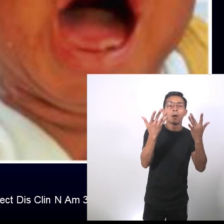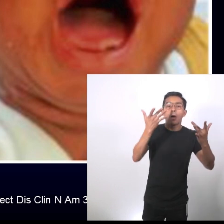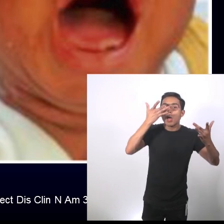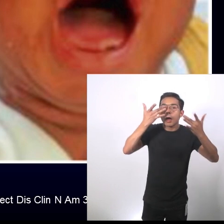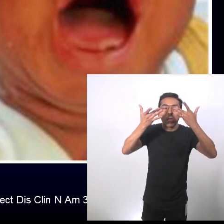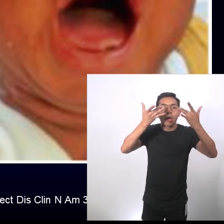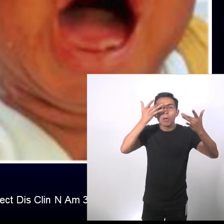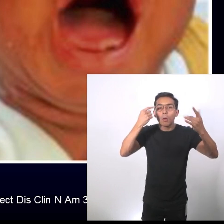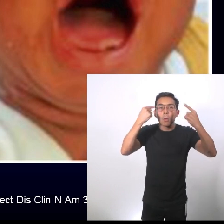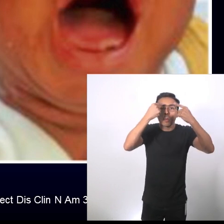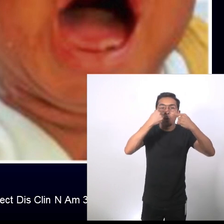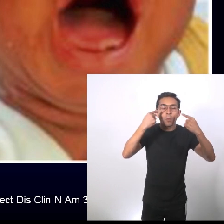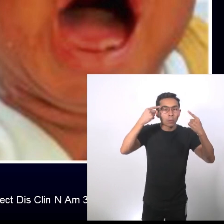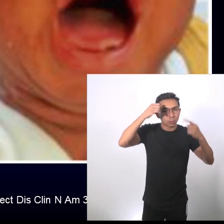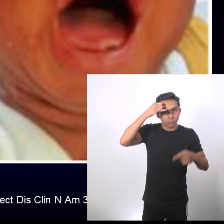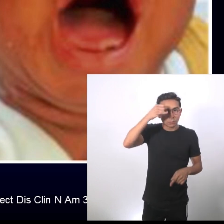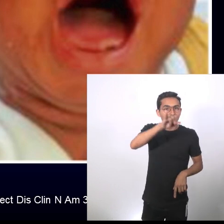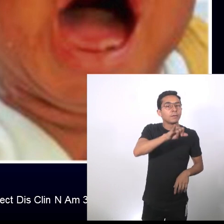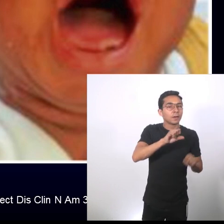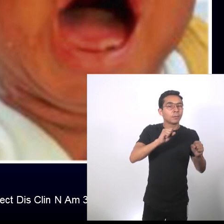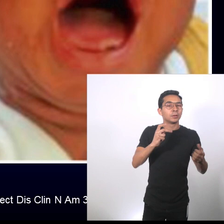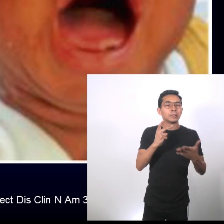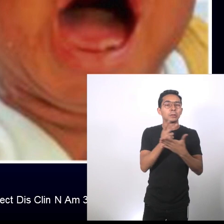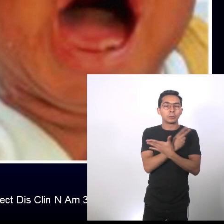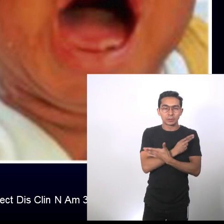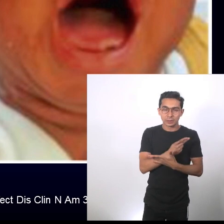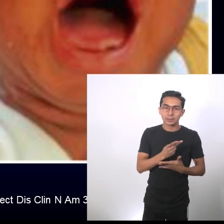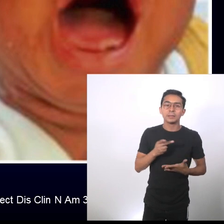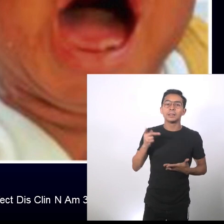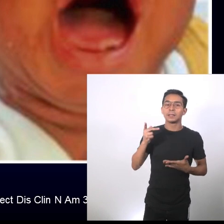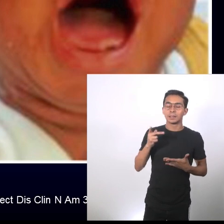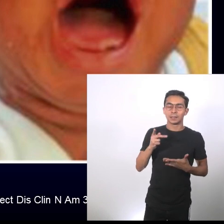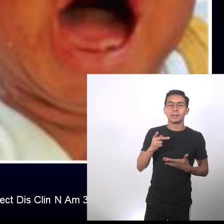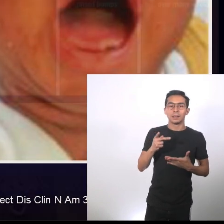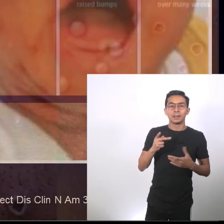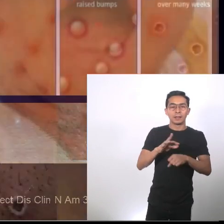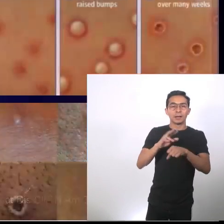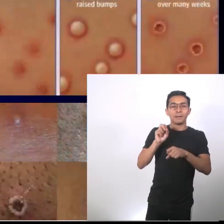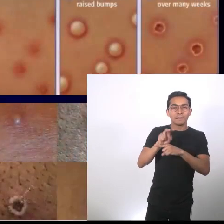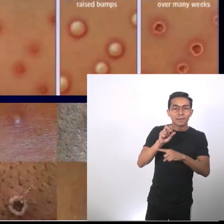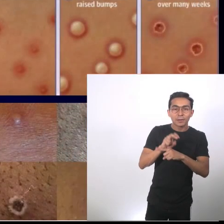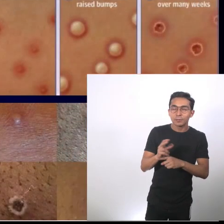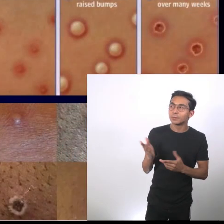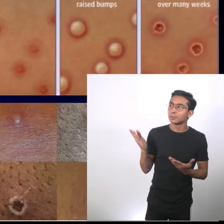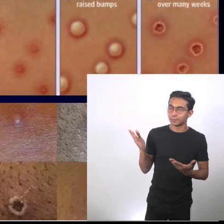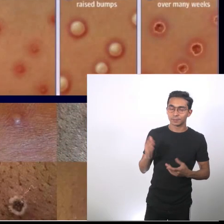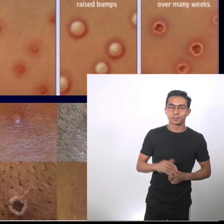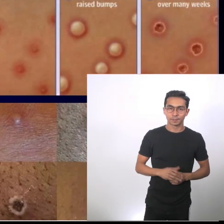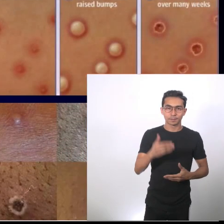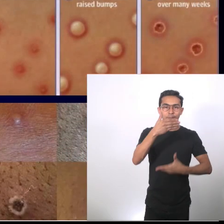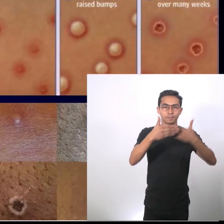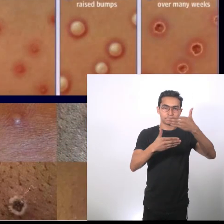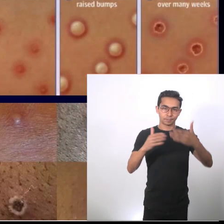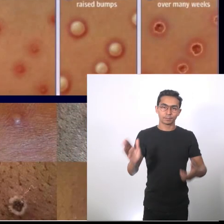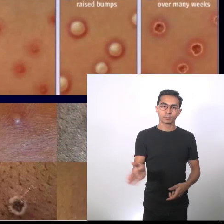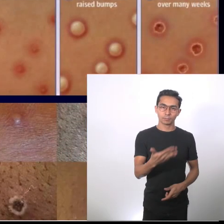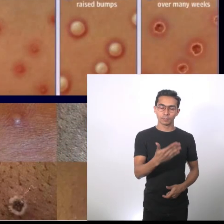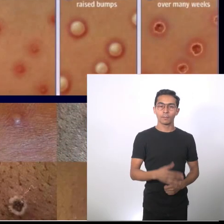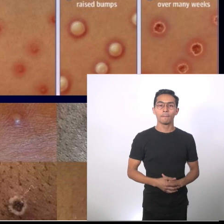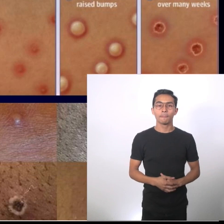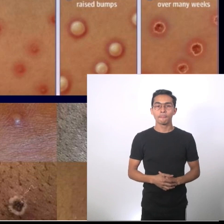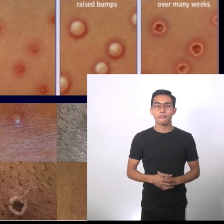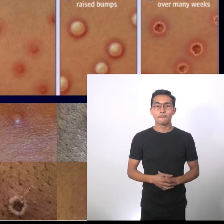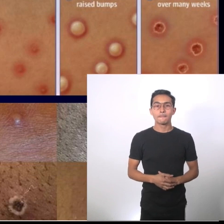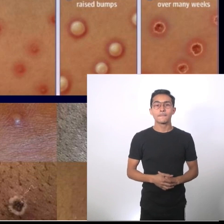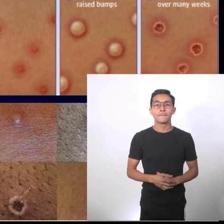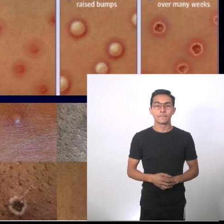aos olhos, tudo, porque isso facilita a ocorrência desse tipo de manifestação. Próximo, por favor. A erupção cutânea, não vou